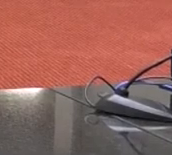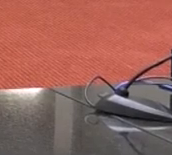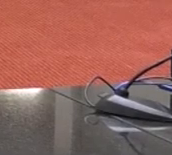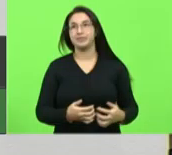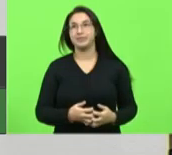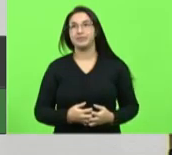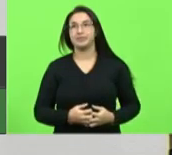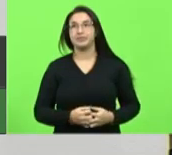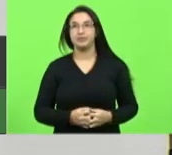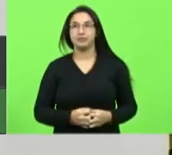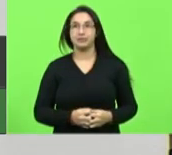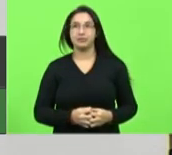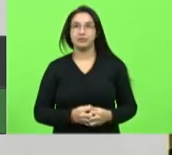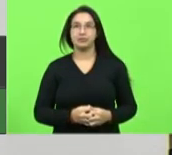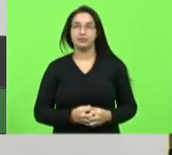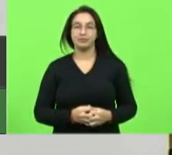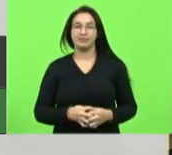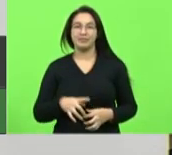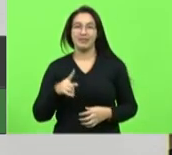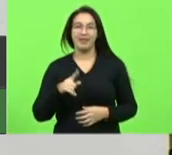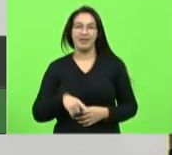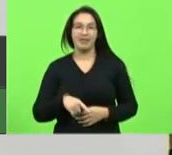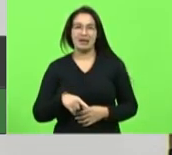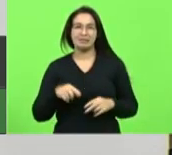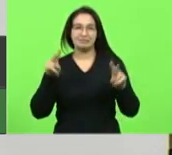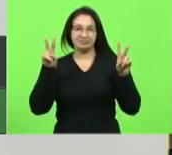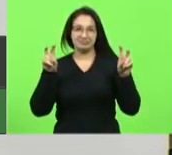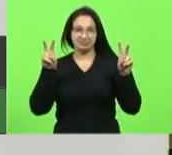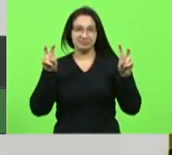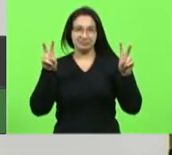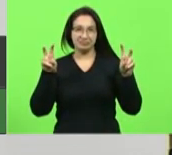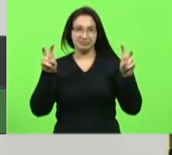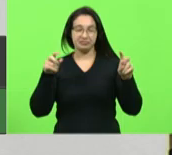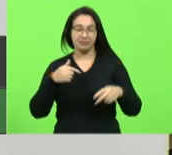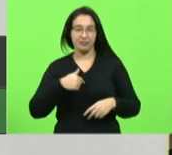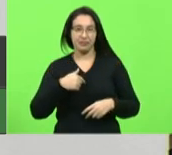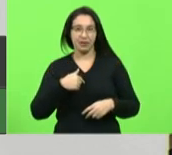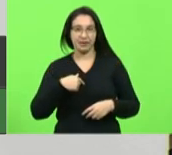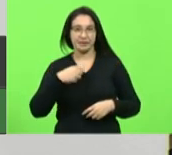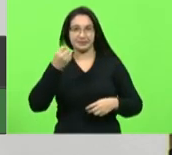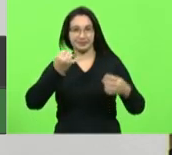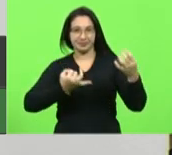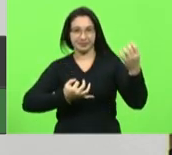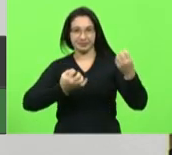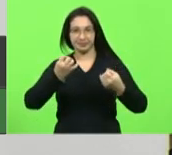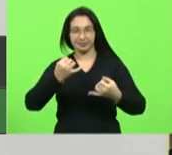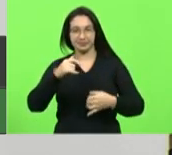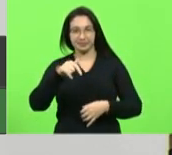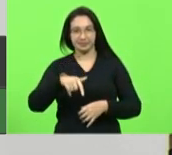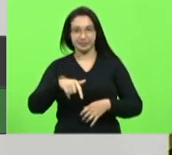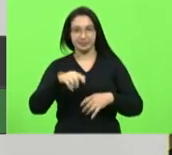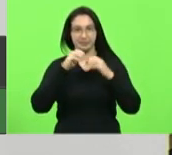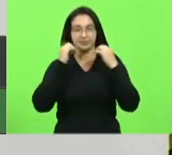Brasileira. É uma bandeira que eu quero, que estou trazendo aqui para a Assembleia Legislativa,